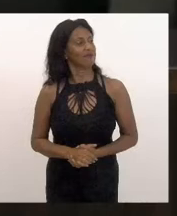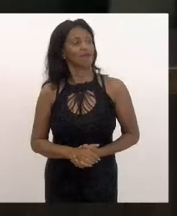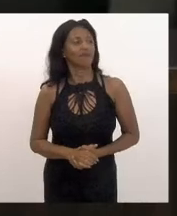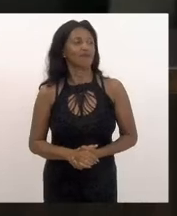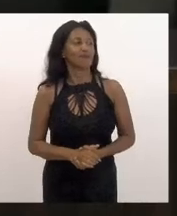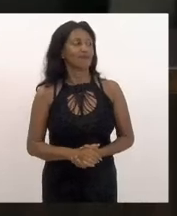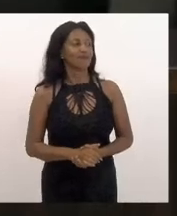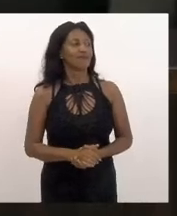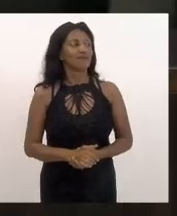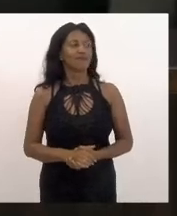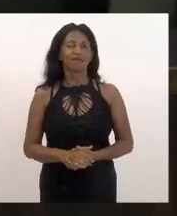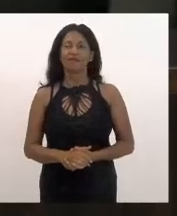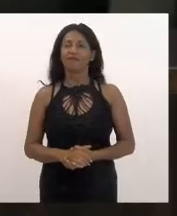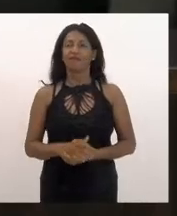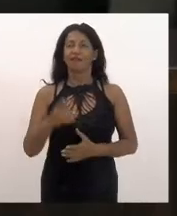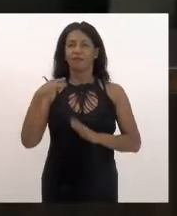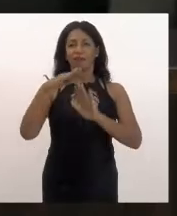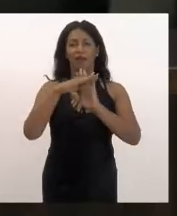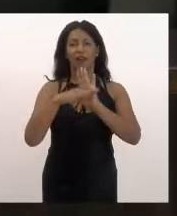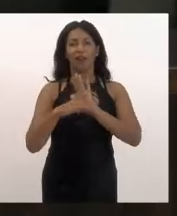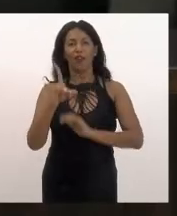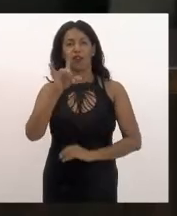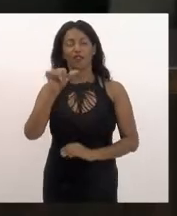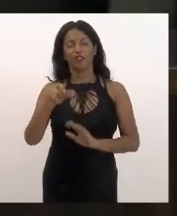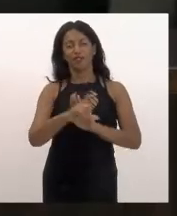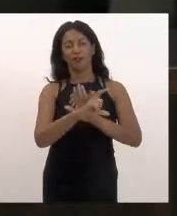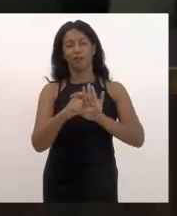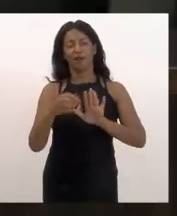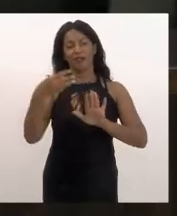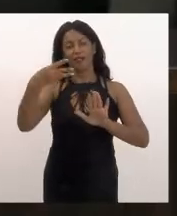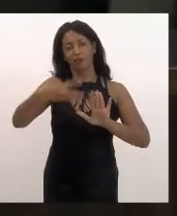presidente. Vou convidar. Incluído na ordem do dia, de acordo com o parágrafo 3º.